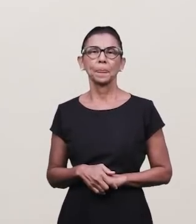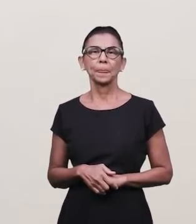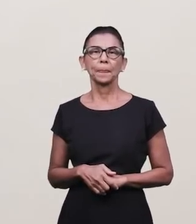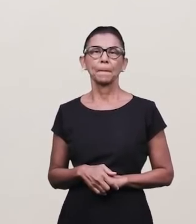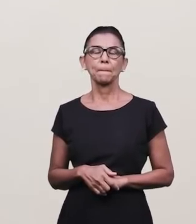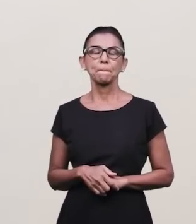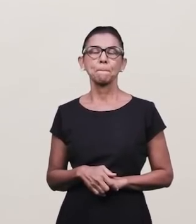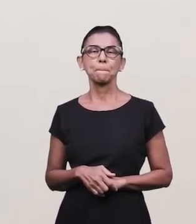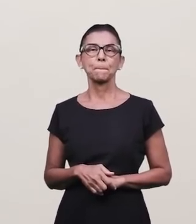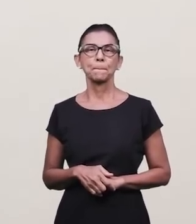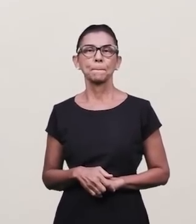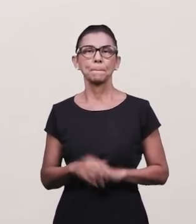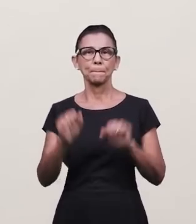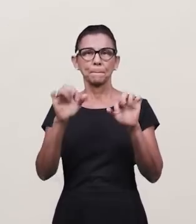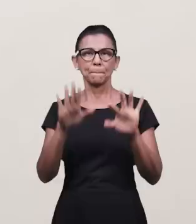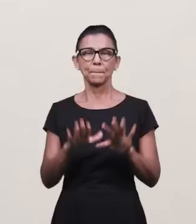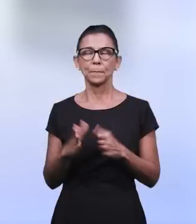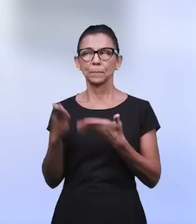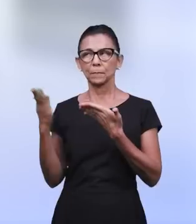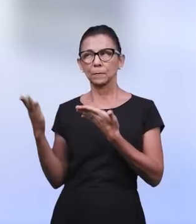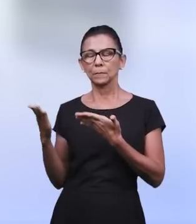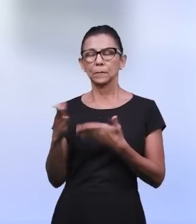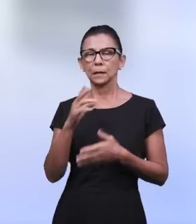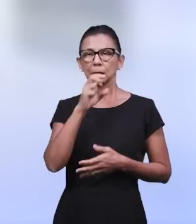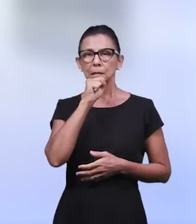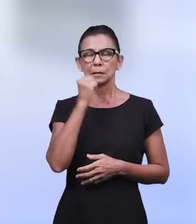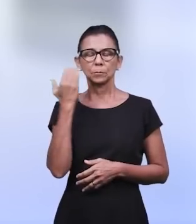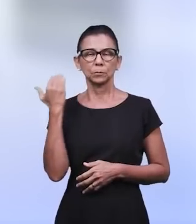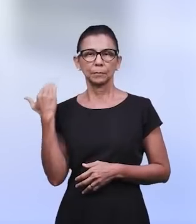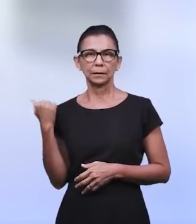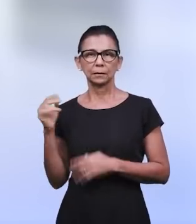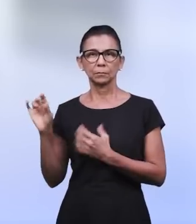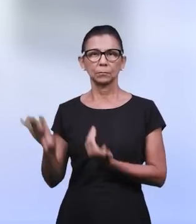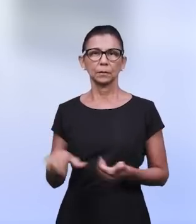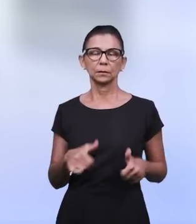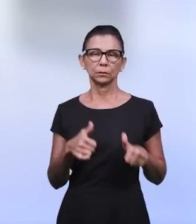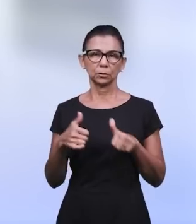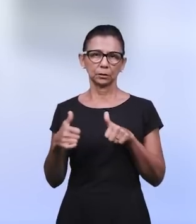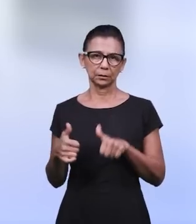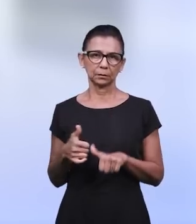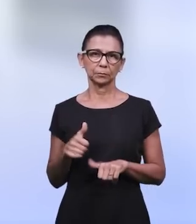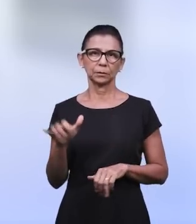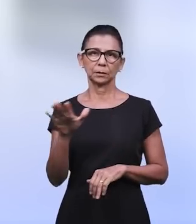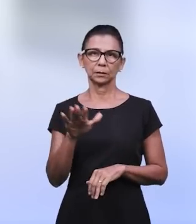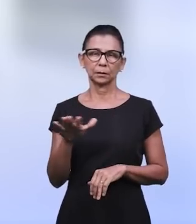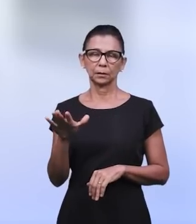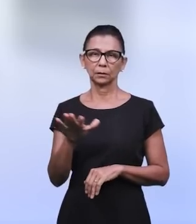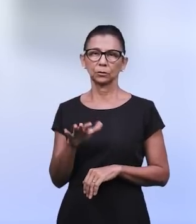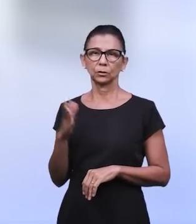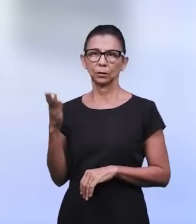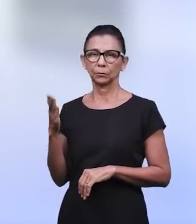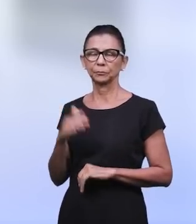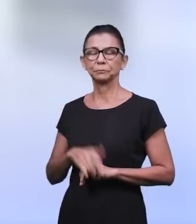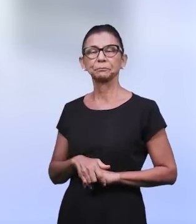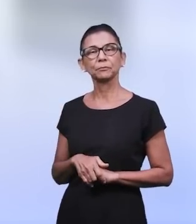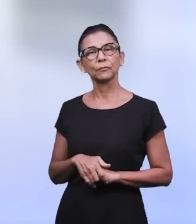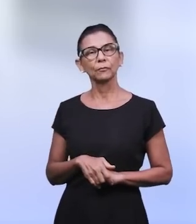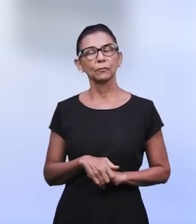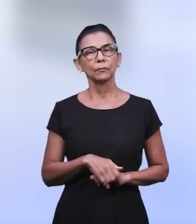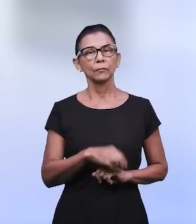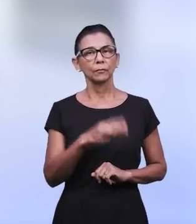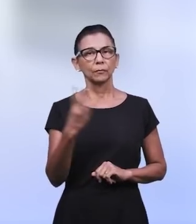e também no mini seminário. Confira. Neste último sábado, tivemos um batismo na cidade de Araguaína,